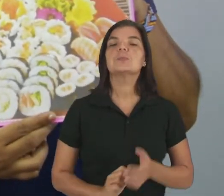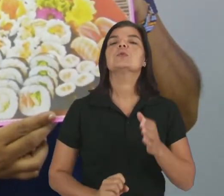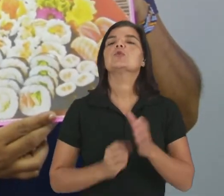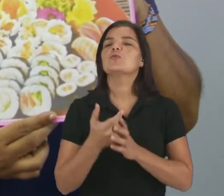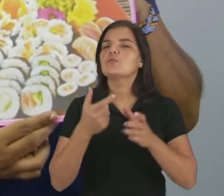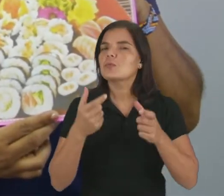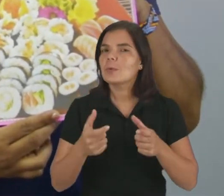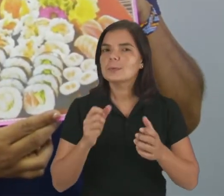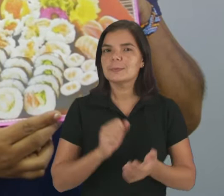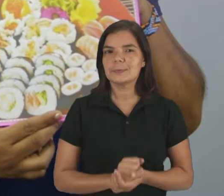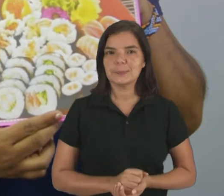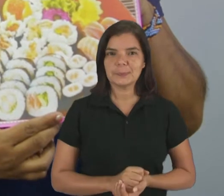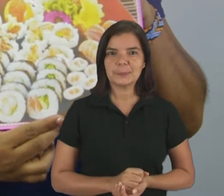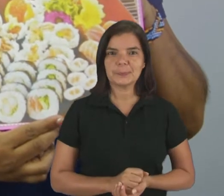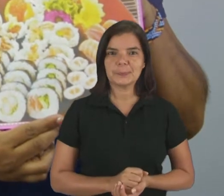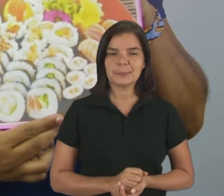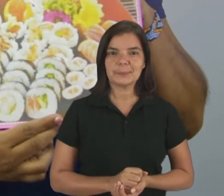é?